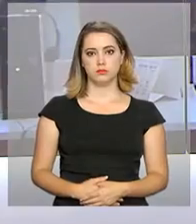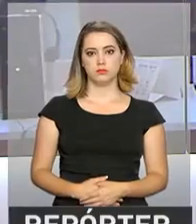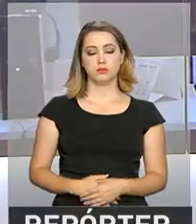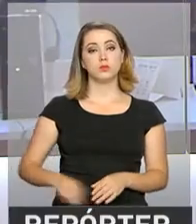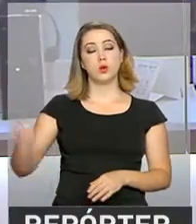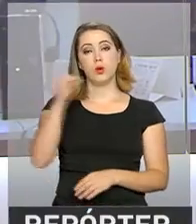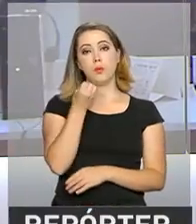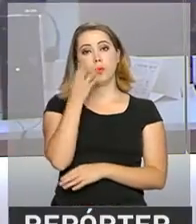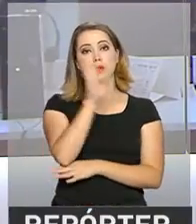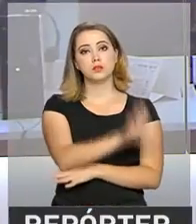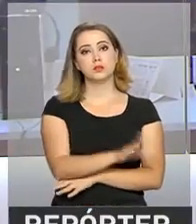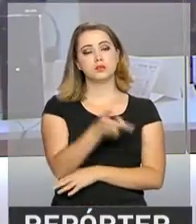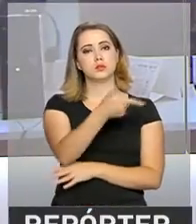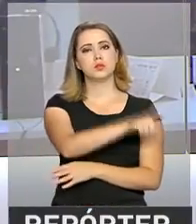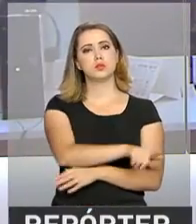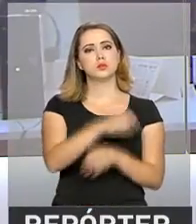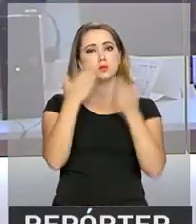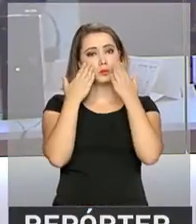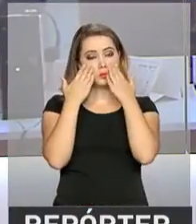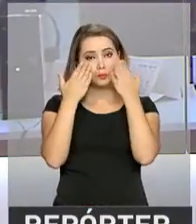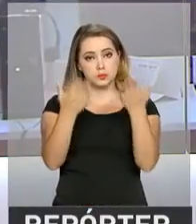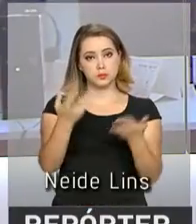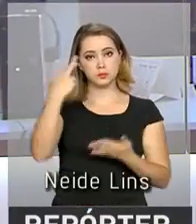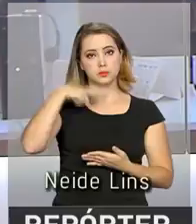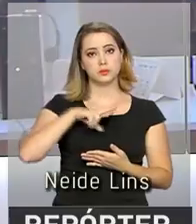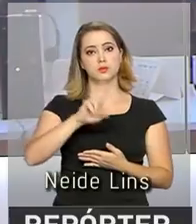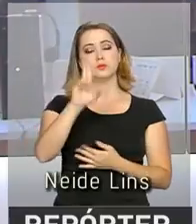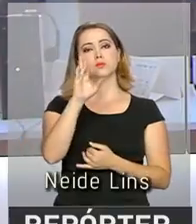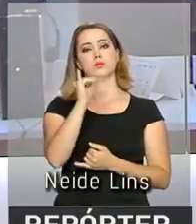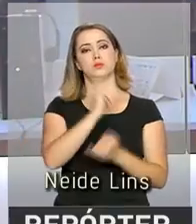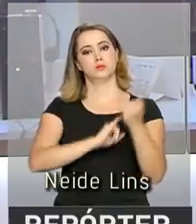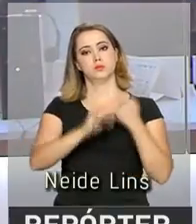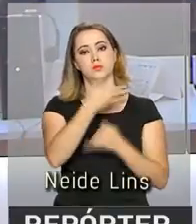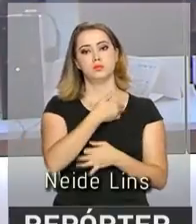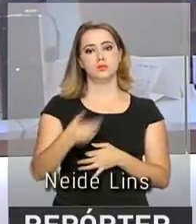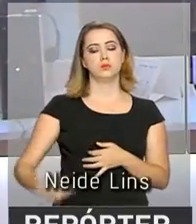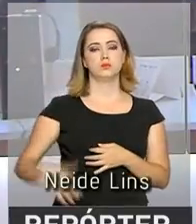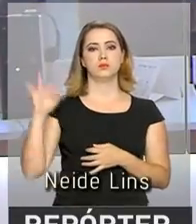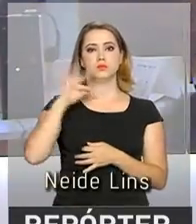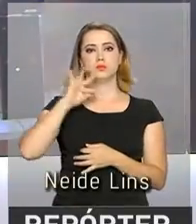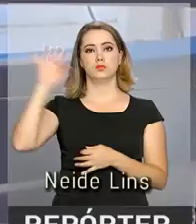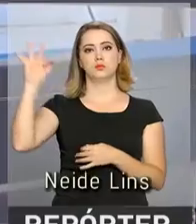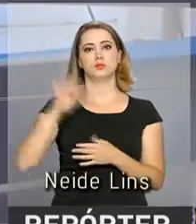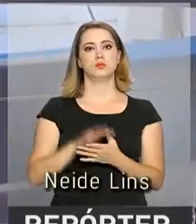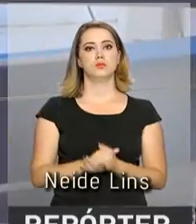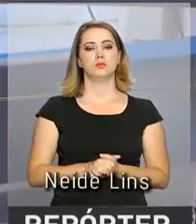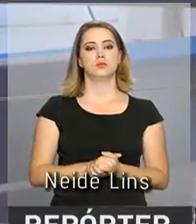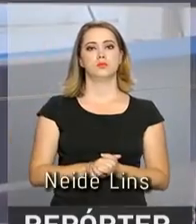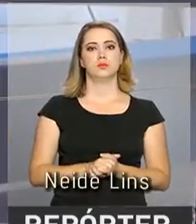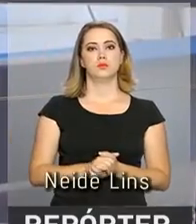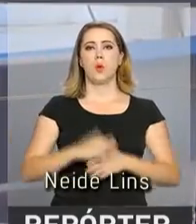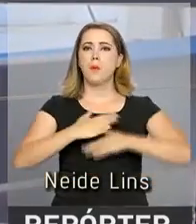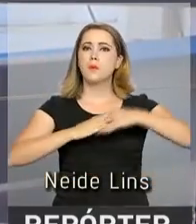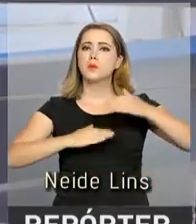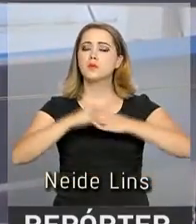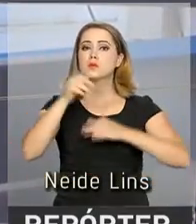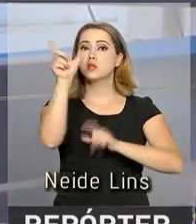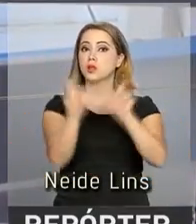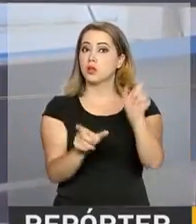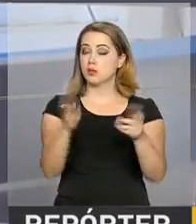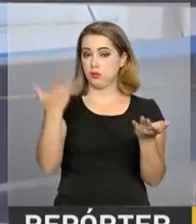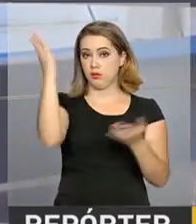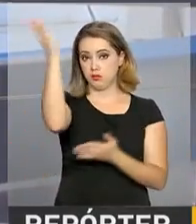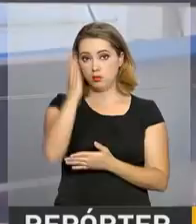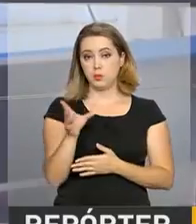Olá, boa tarde. Estamos de volta com o repórter NBR e as notícias do governo federal. Profissionais brasileiros podem